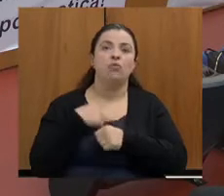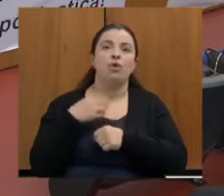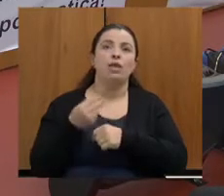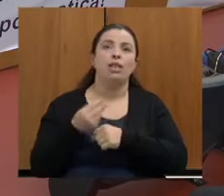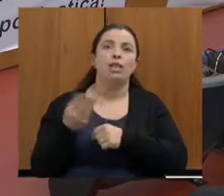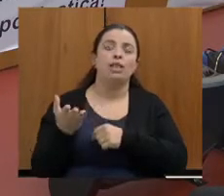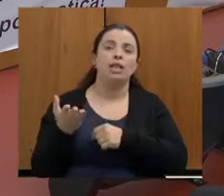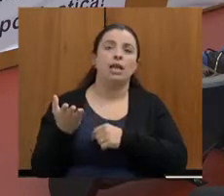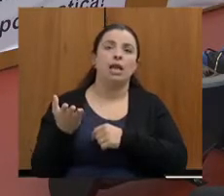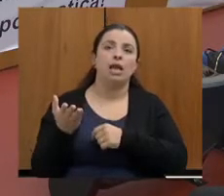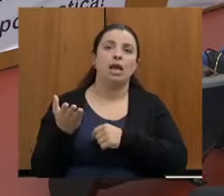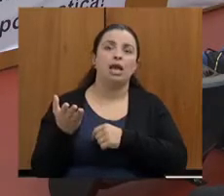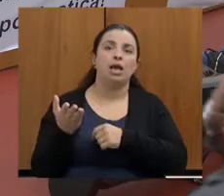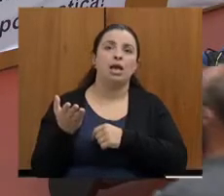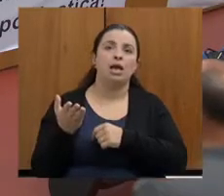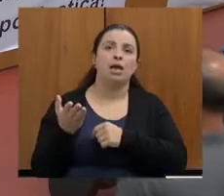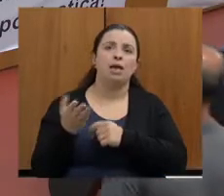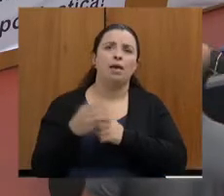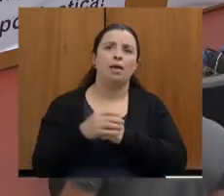para